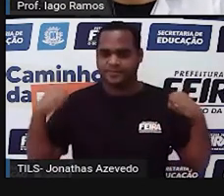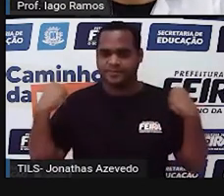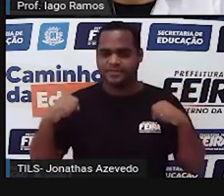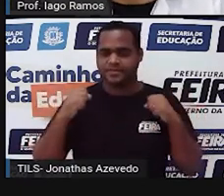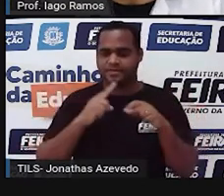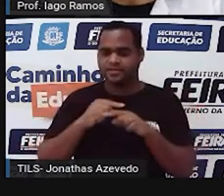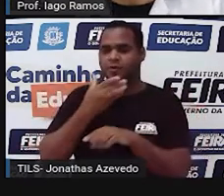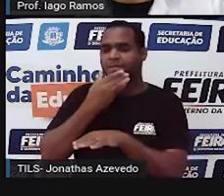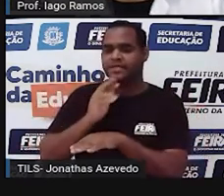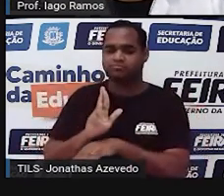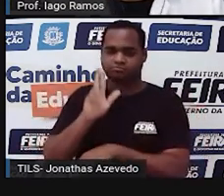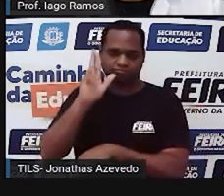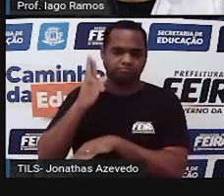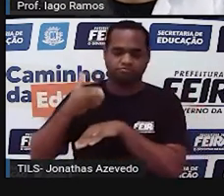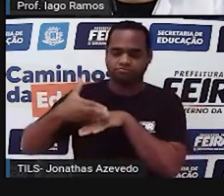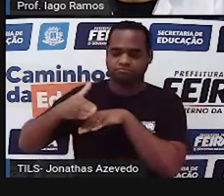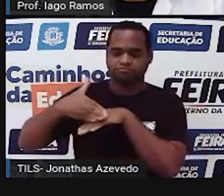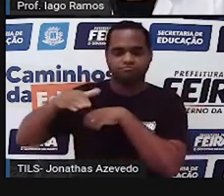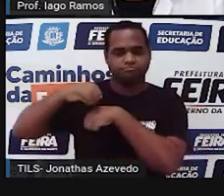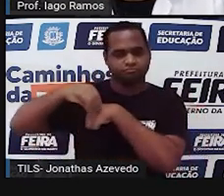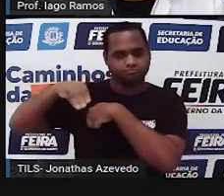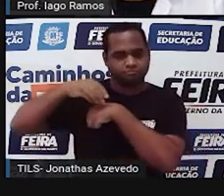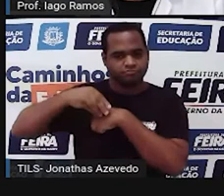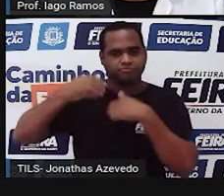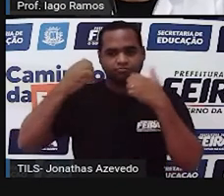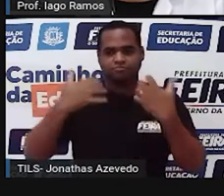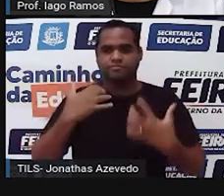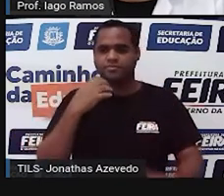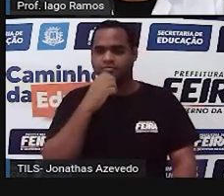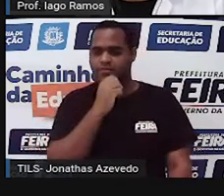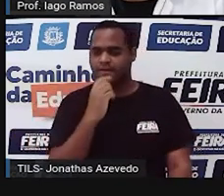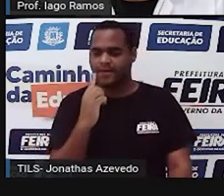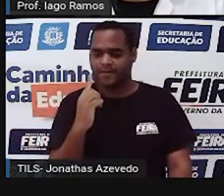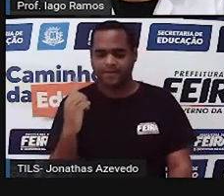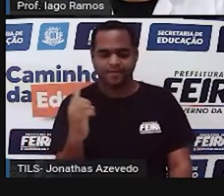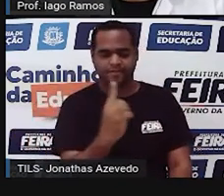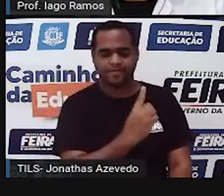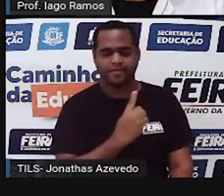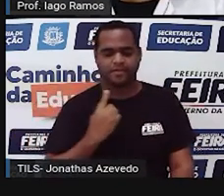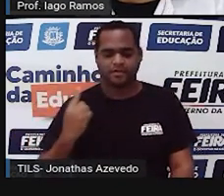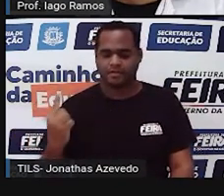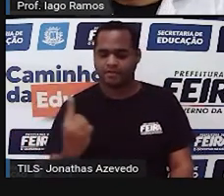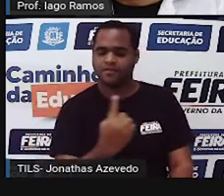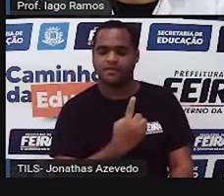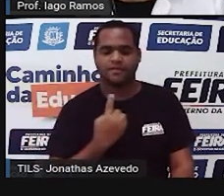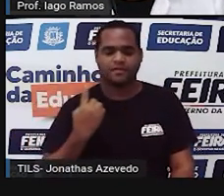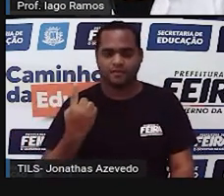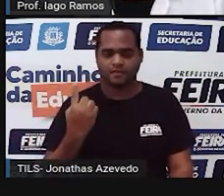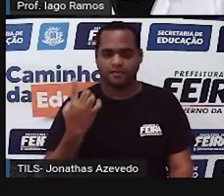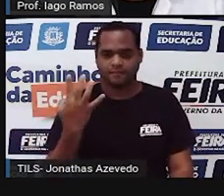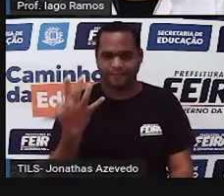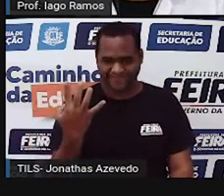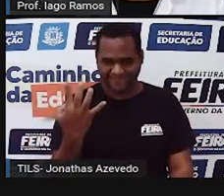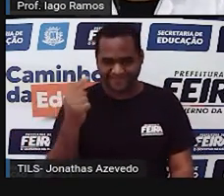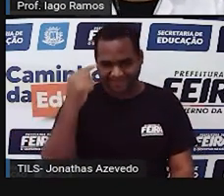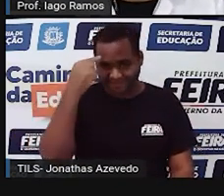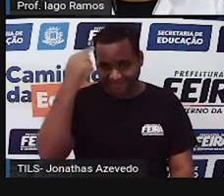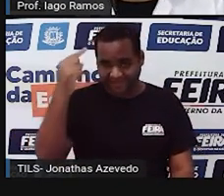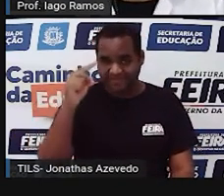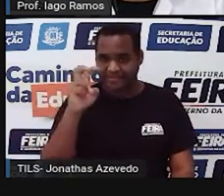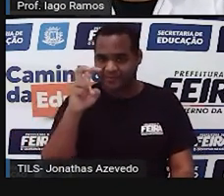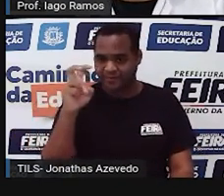do treinador correu 4 voltas em torno de um campo com